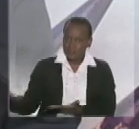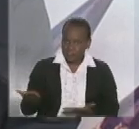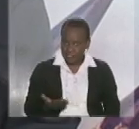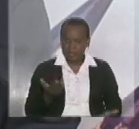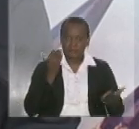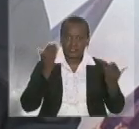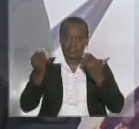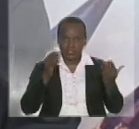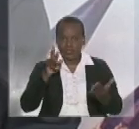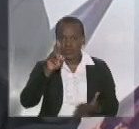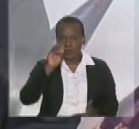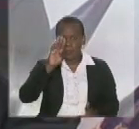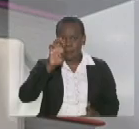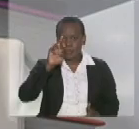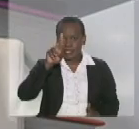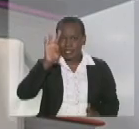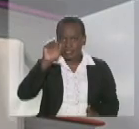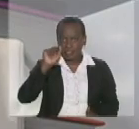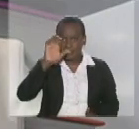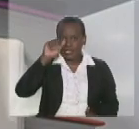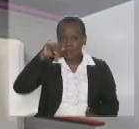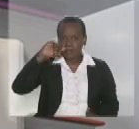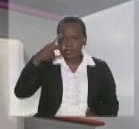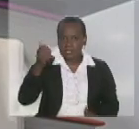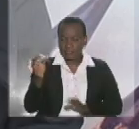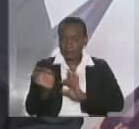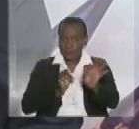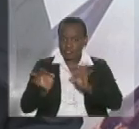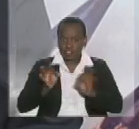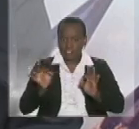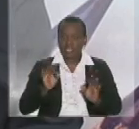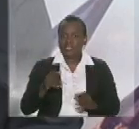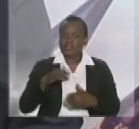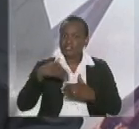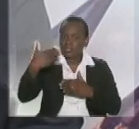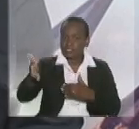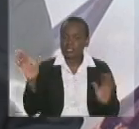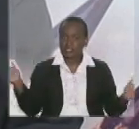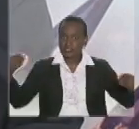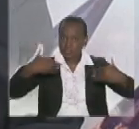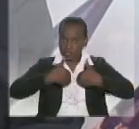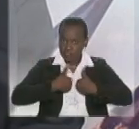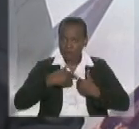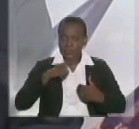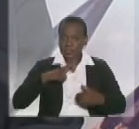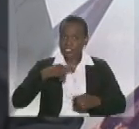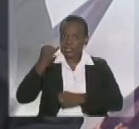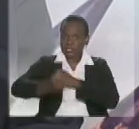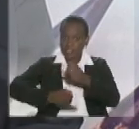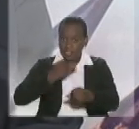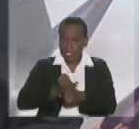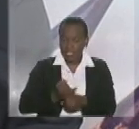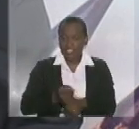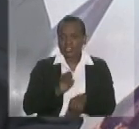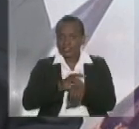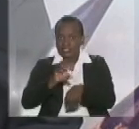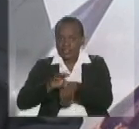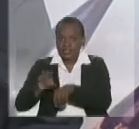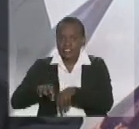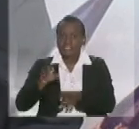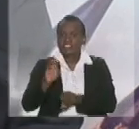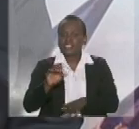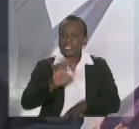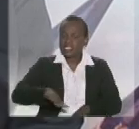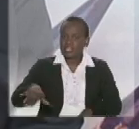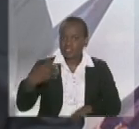Minhas convidadas são a psicóloga Roberta Caminha, criadora do projeto Além do Autismo, que disponibiliza online 1000 dicas